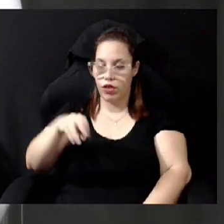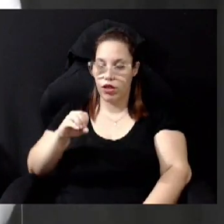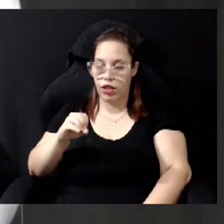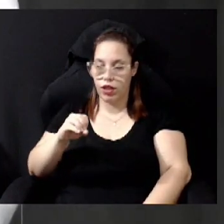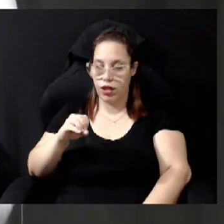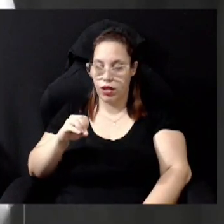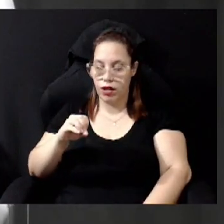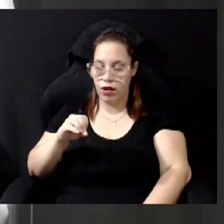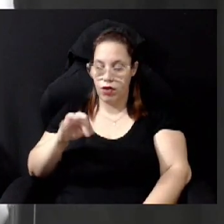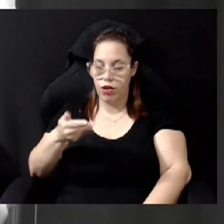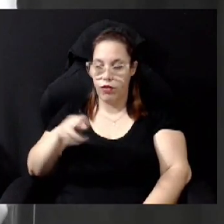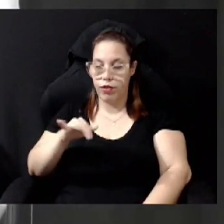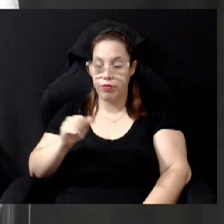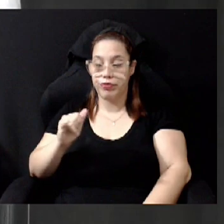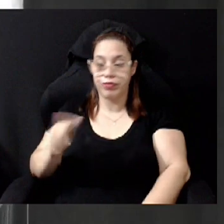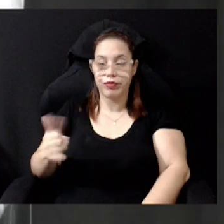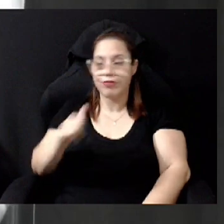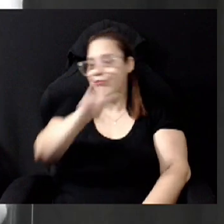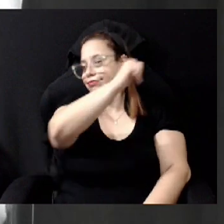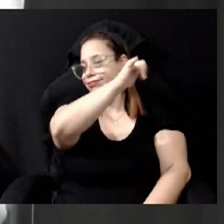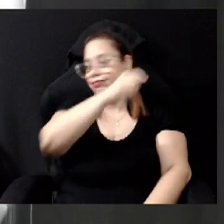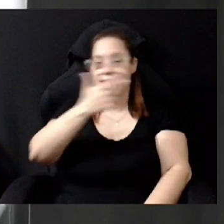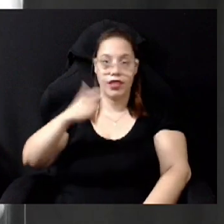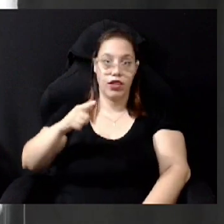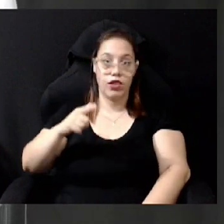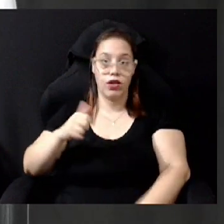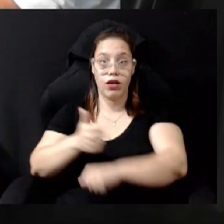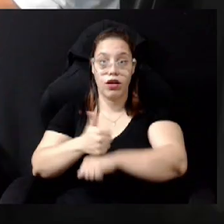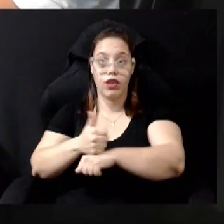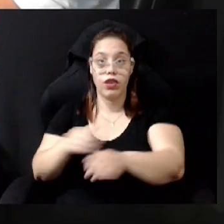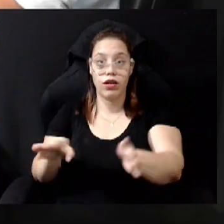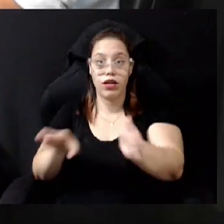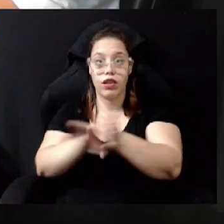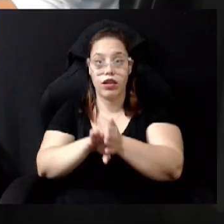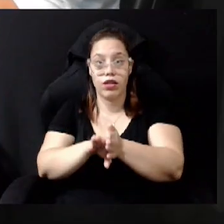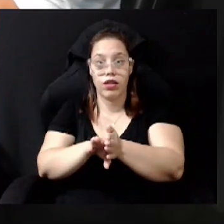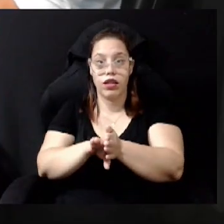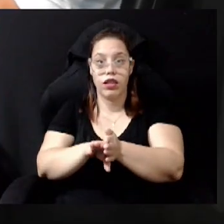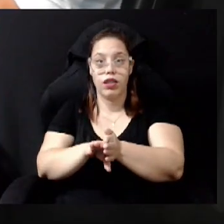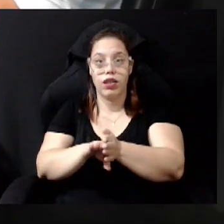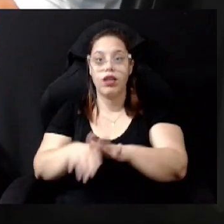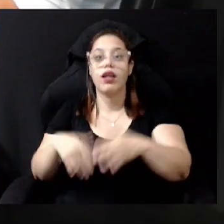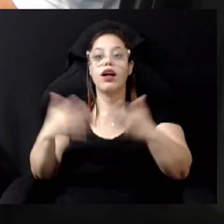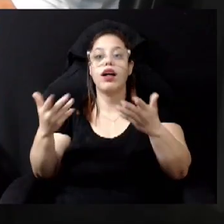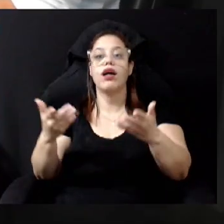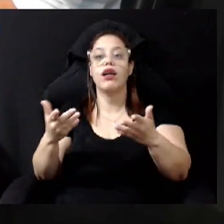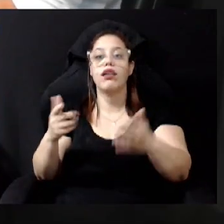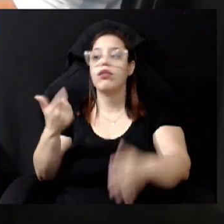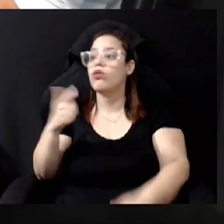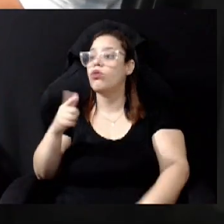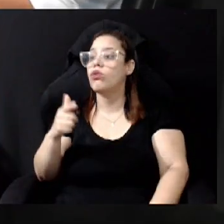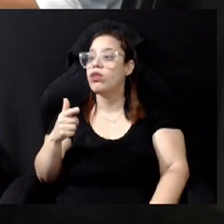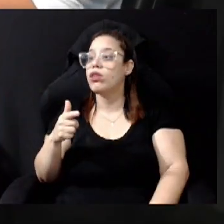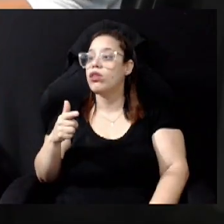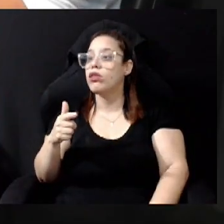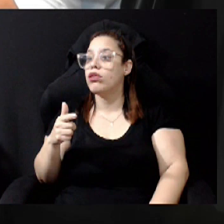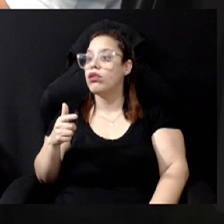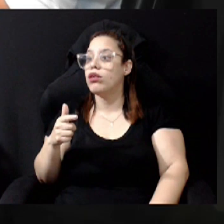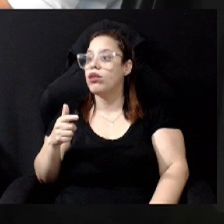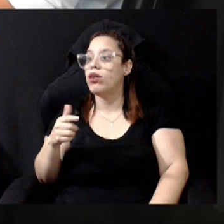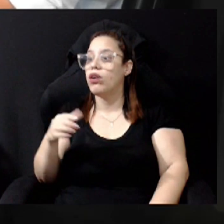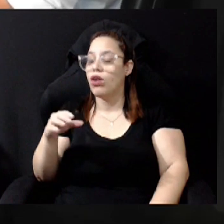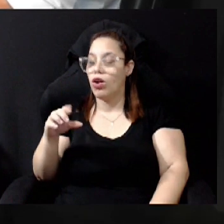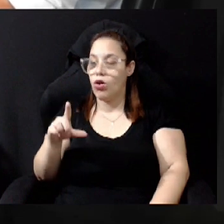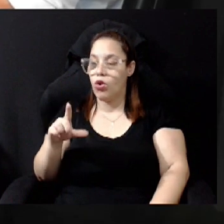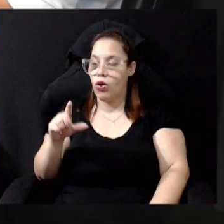Viracopos, mas eu não tenho mais farmácia. Aí quando chegaram em mim, e as farmácias? Não tenho mais. E aí começou o Carmo Luiz, que é o meu nome,